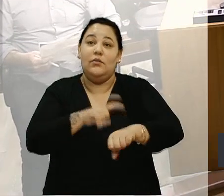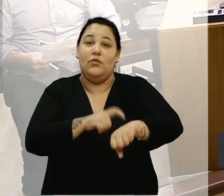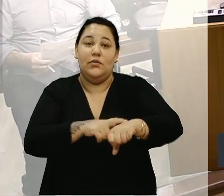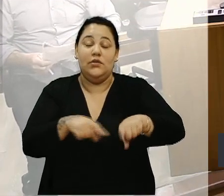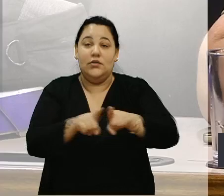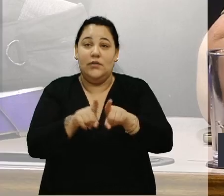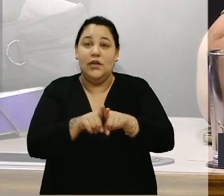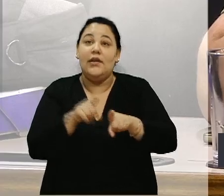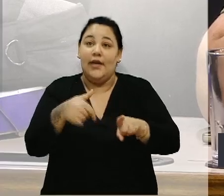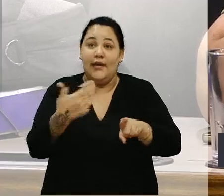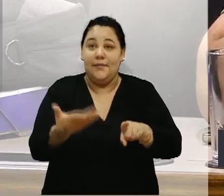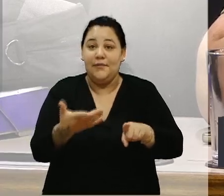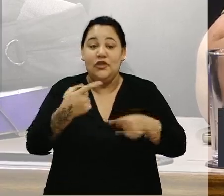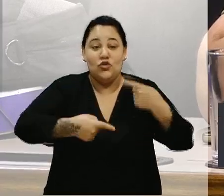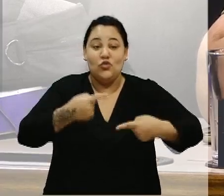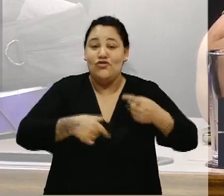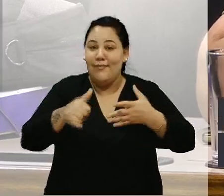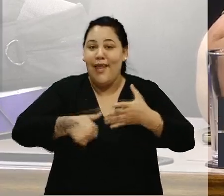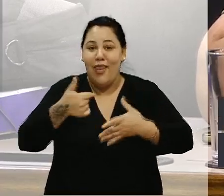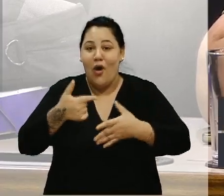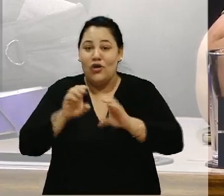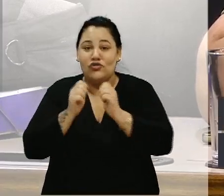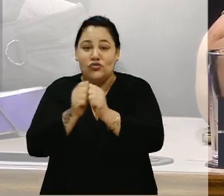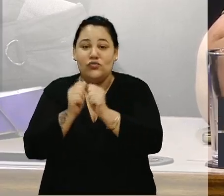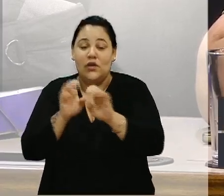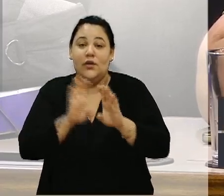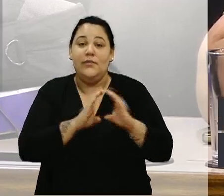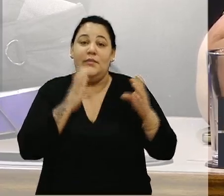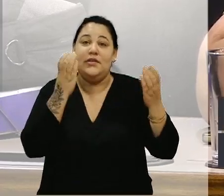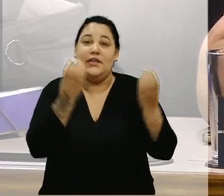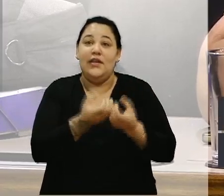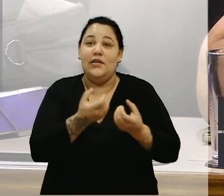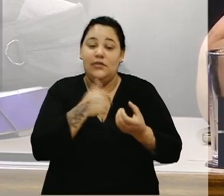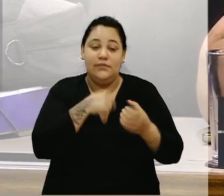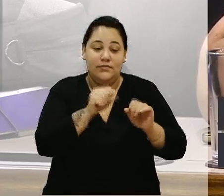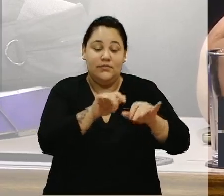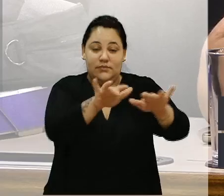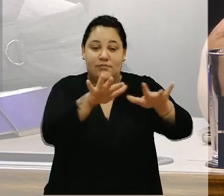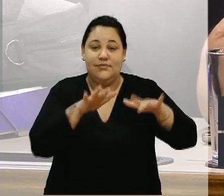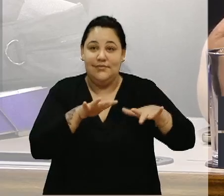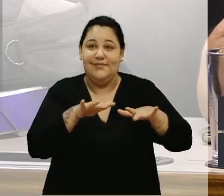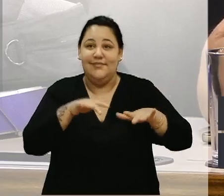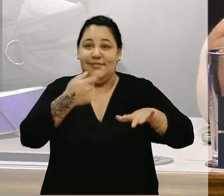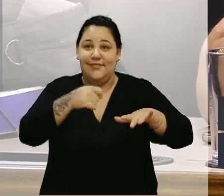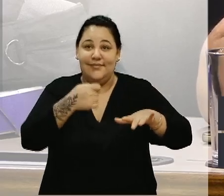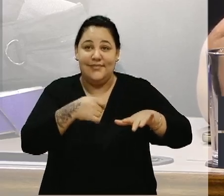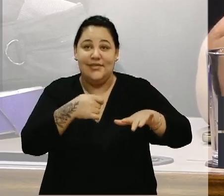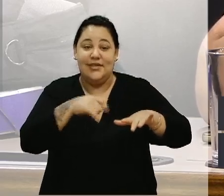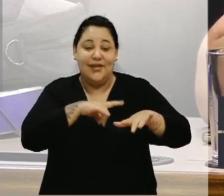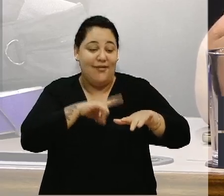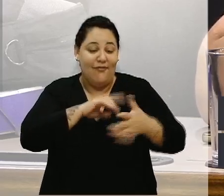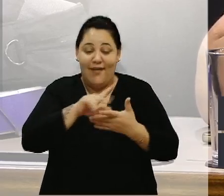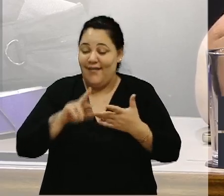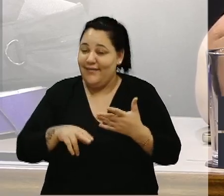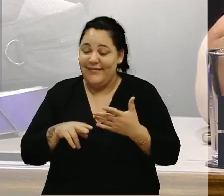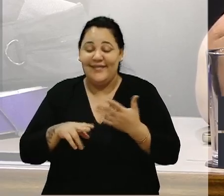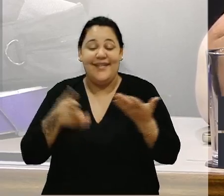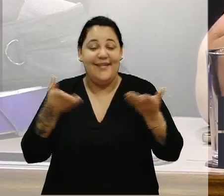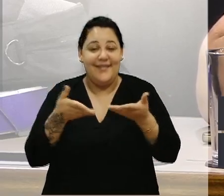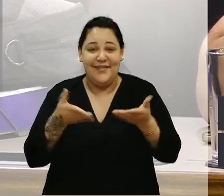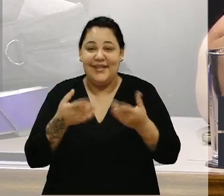emoção. Isso aí. E discutir com a comunidade. Esse plenário tem que ser superlotado diversas vezes a partir de